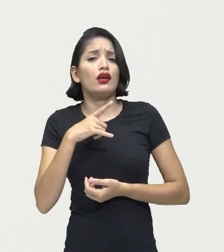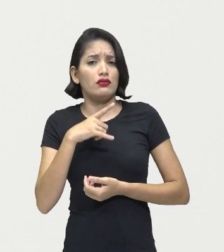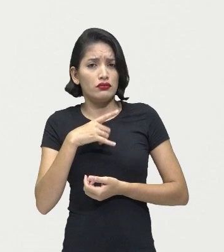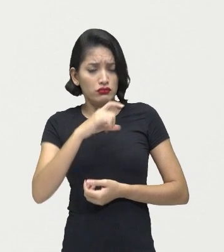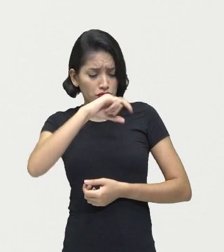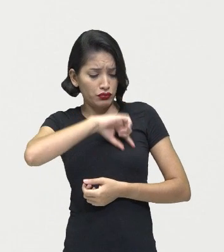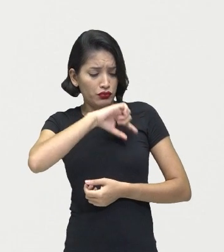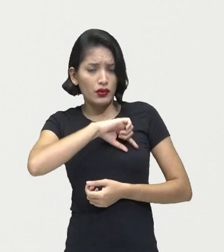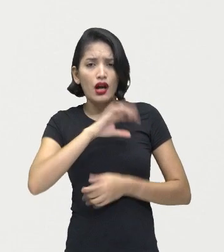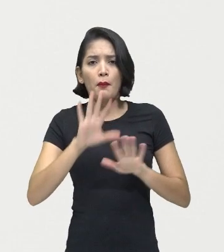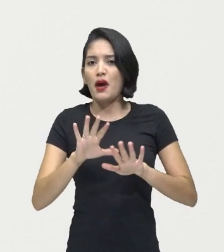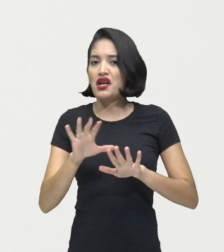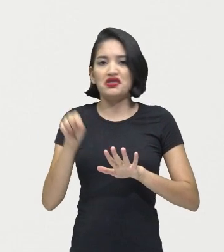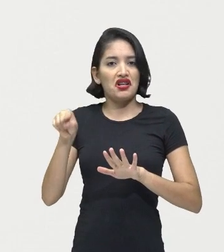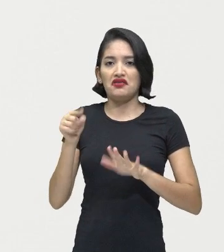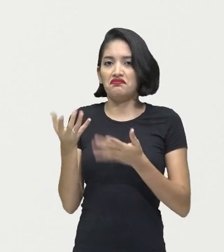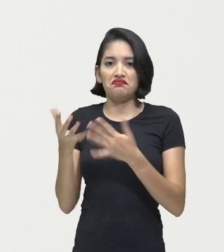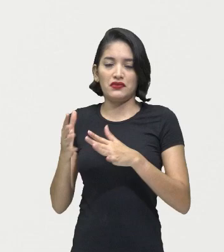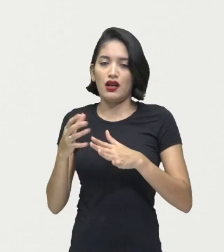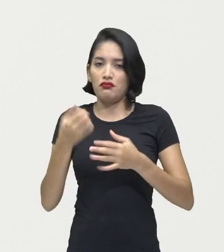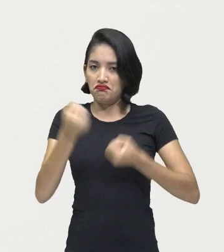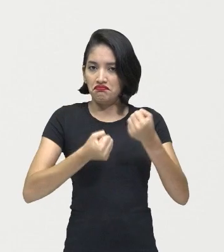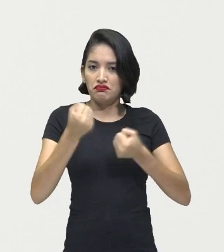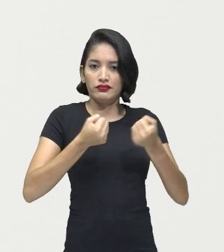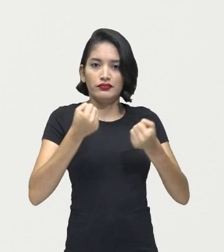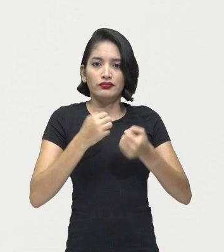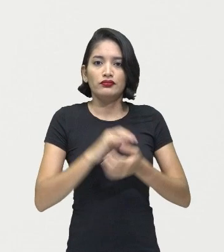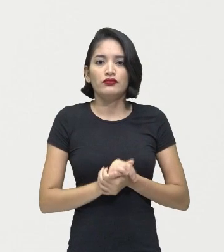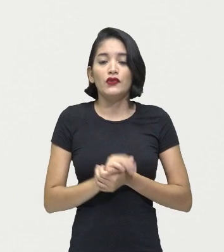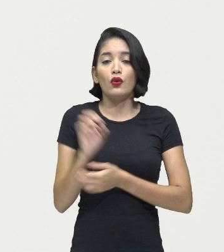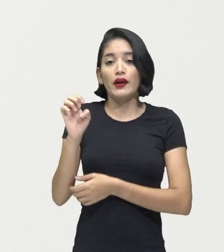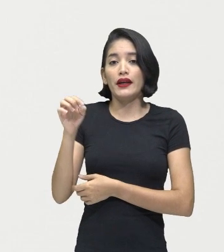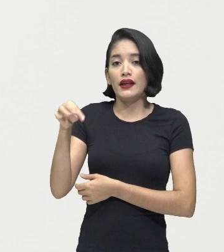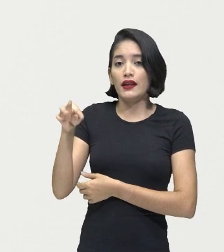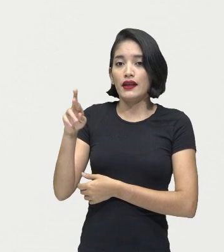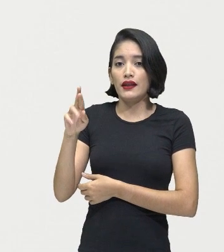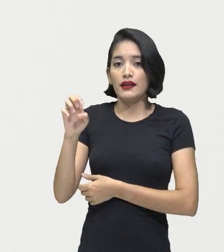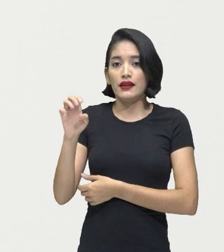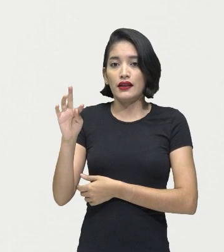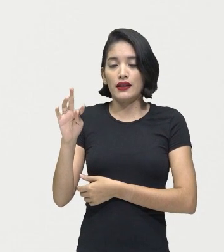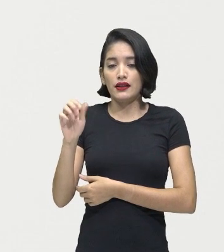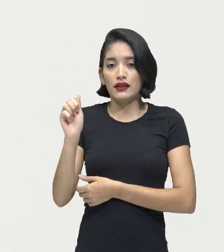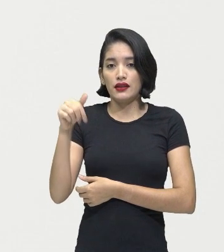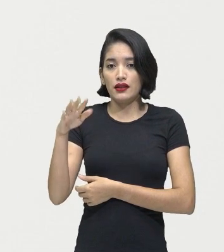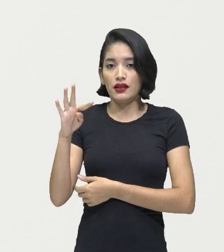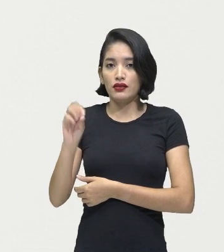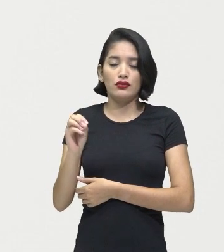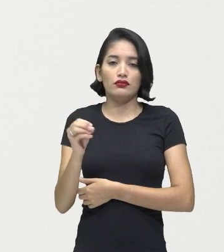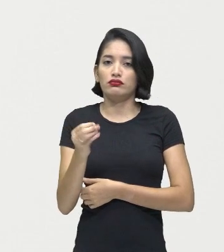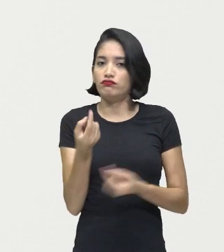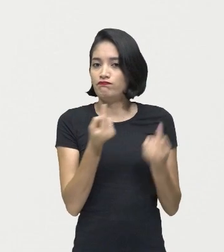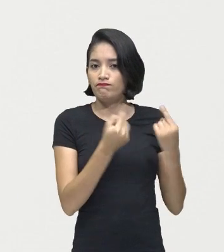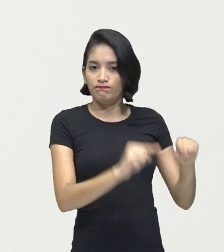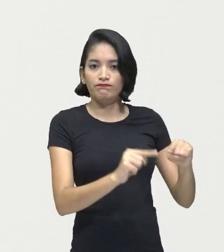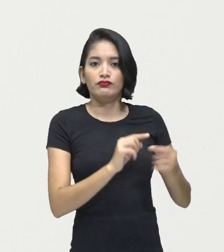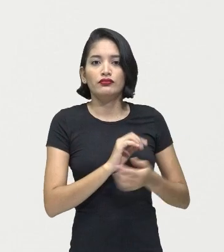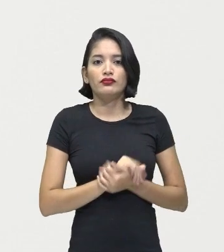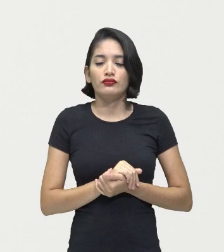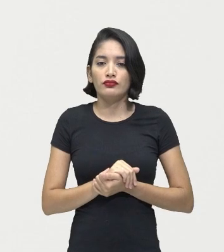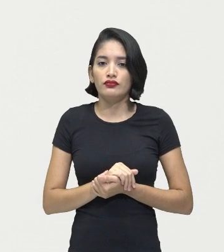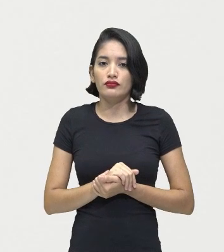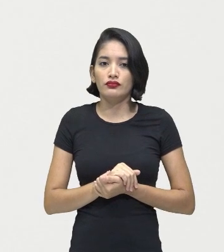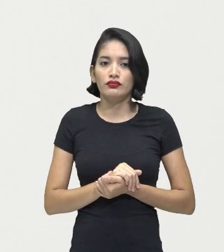ela não dirige. Então, o entretanto vai entrar com o sentido oposto ao que está colocado na primeira oração. As